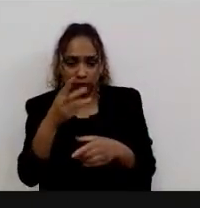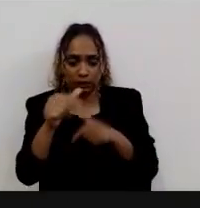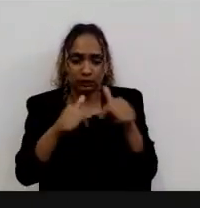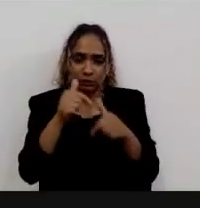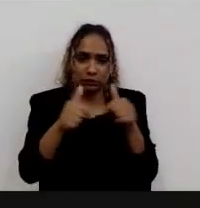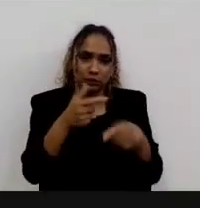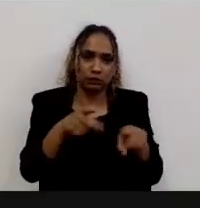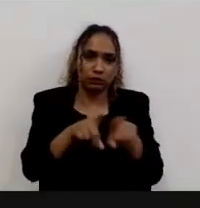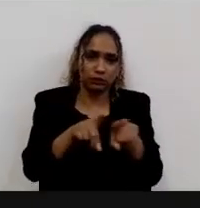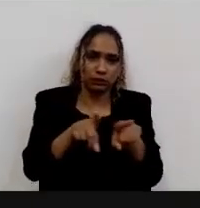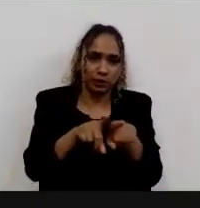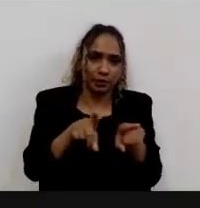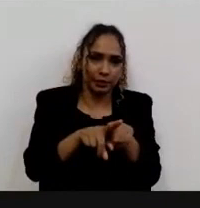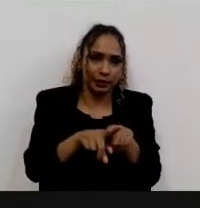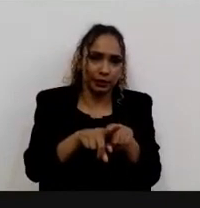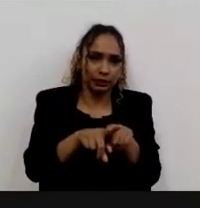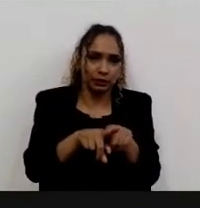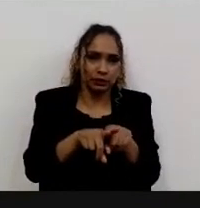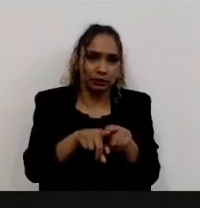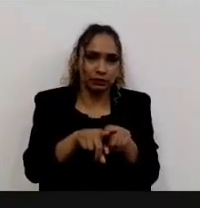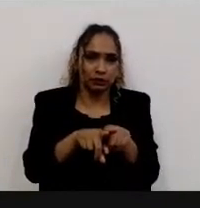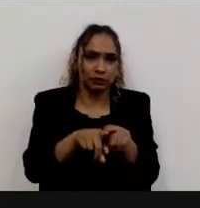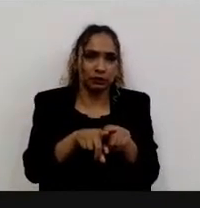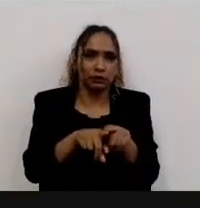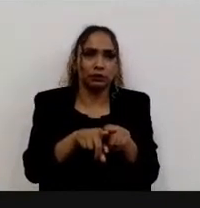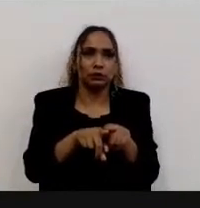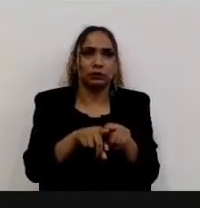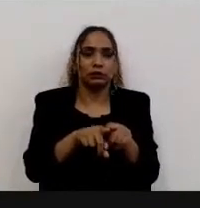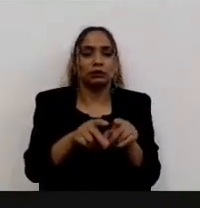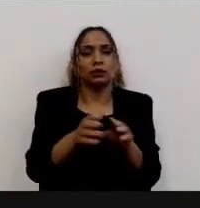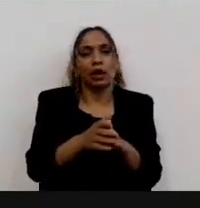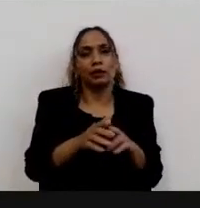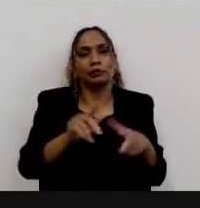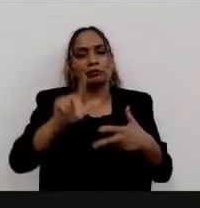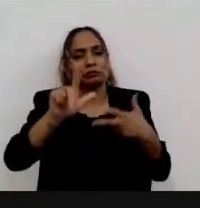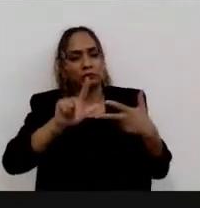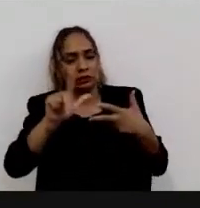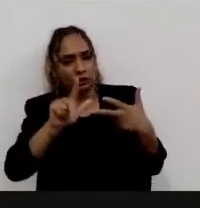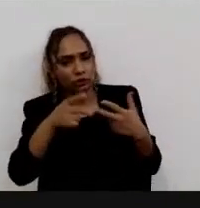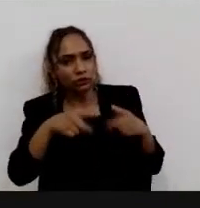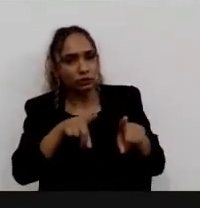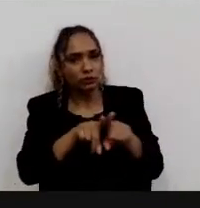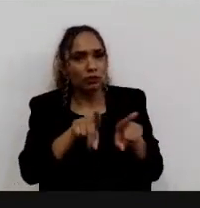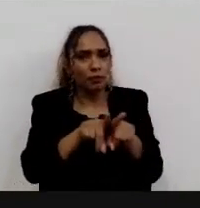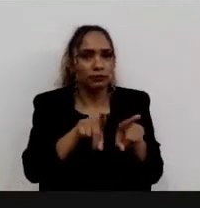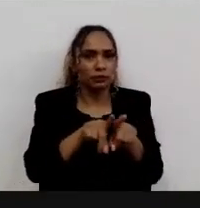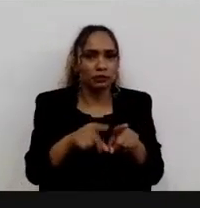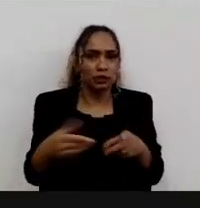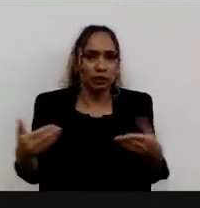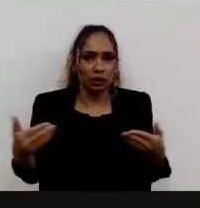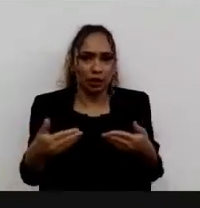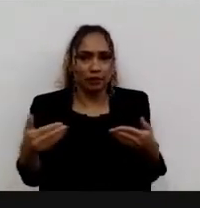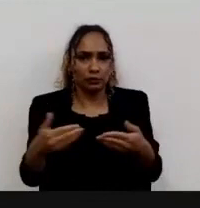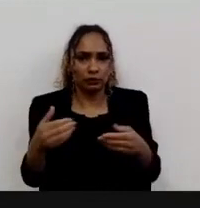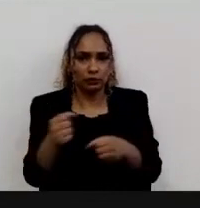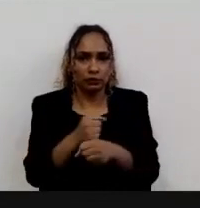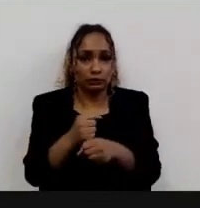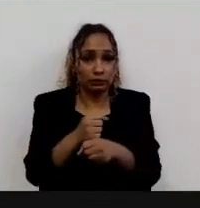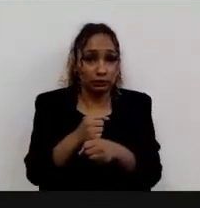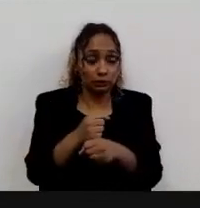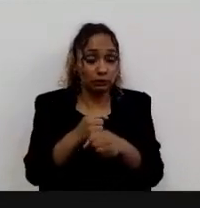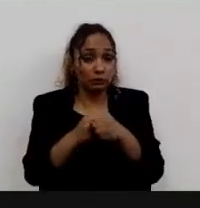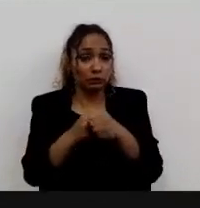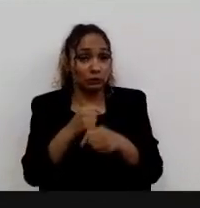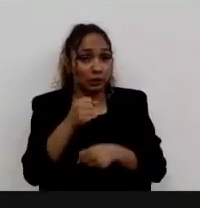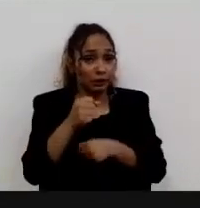trabalhamos também para assim, junto, né, com a consultoria legislativa, né, e também agora, mais recentemente, desde o ano passado,